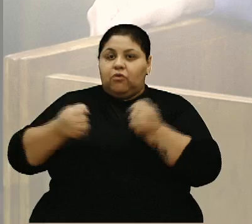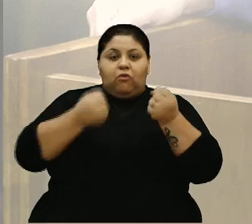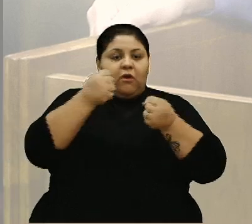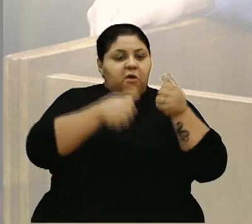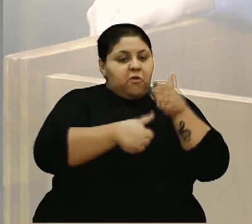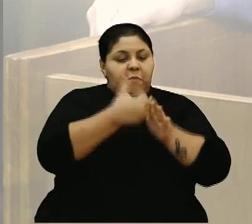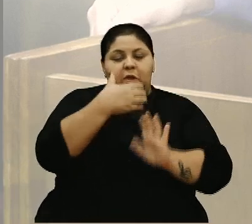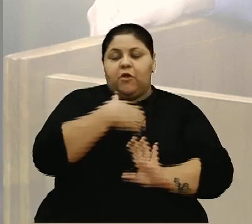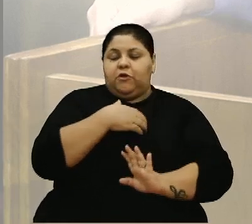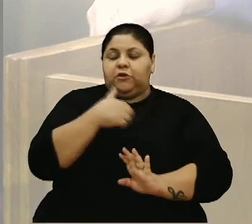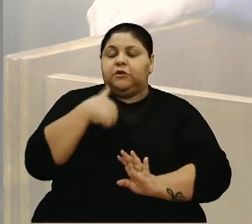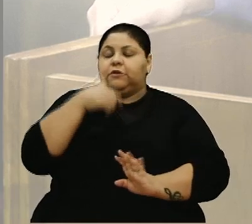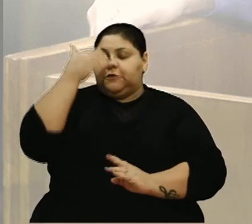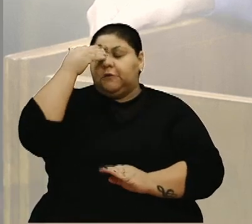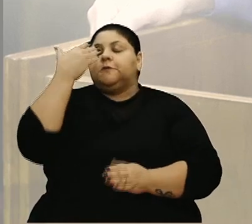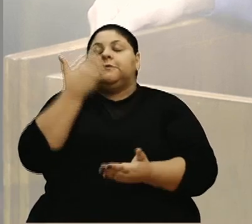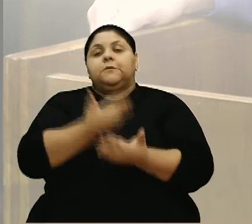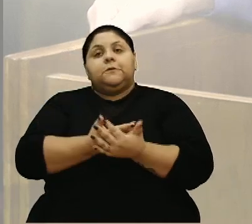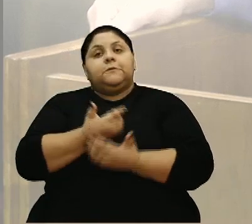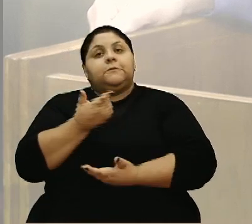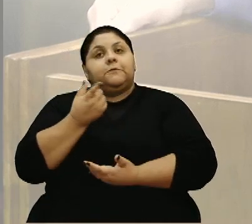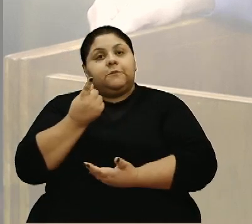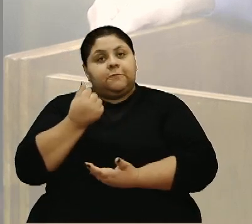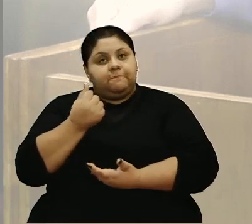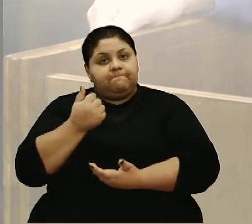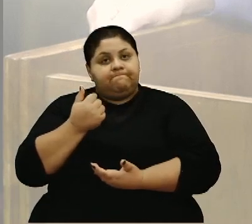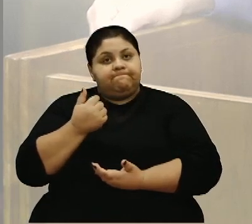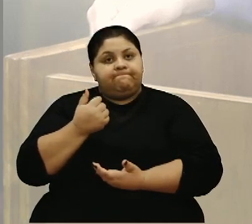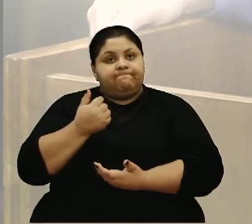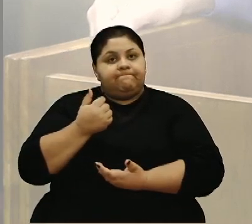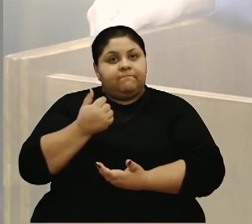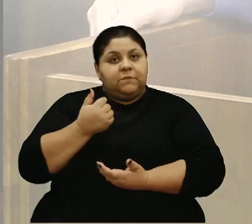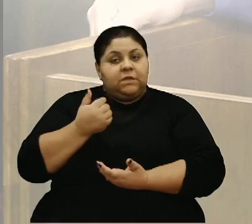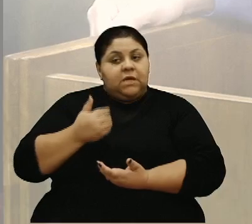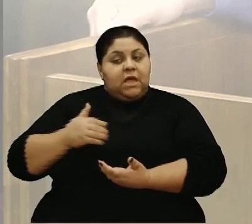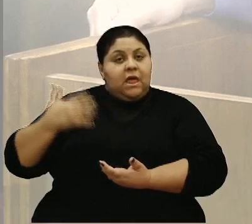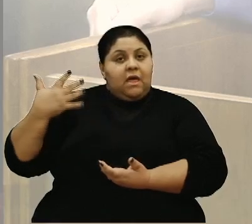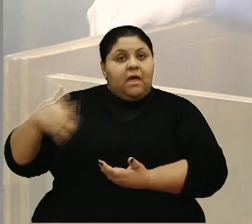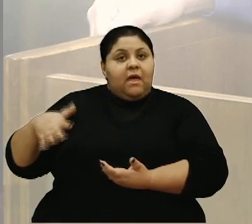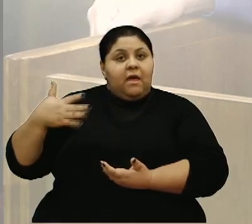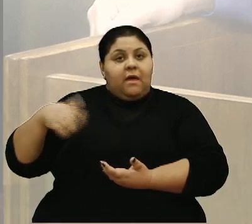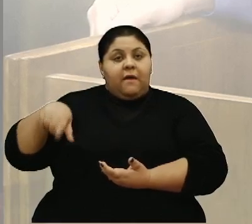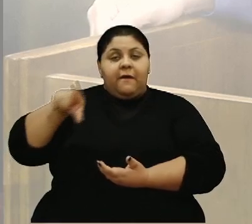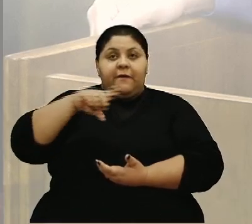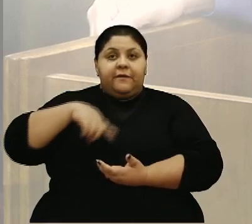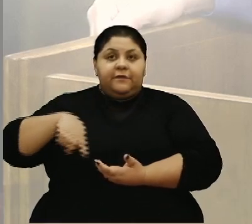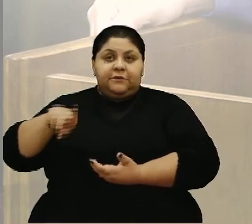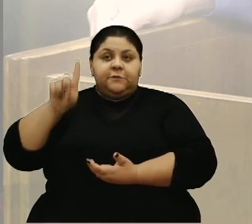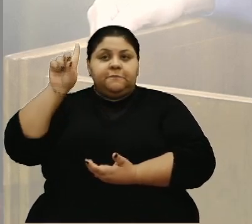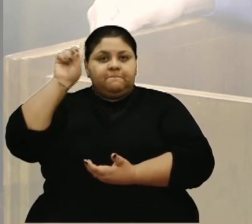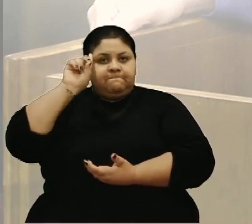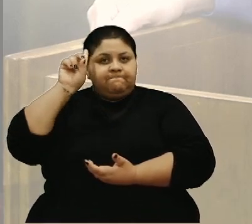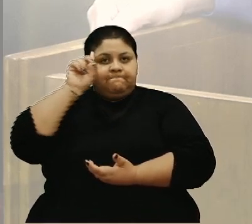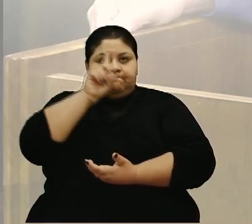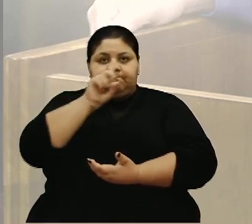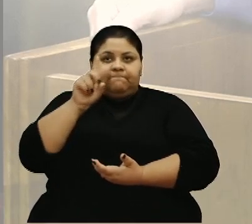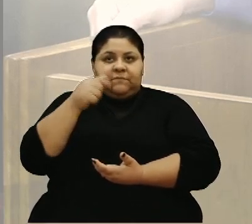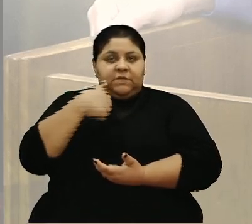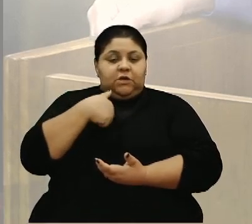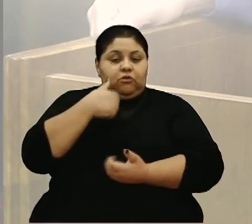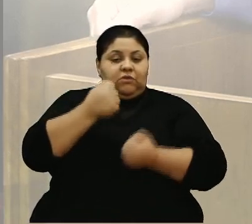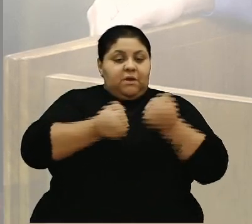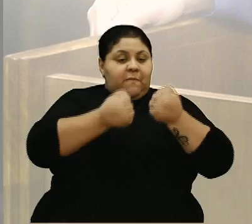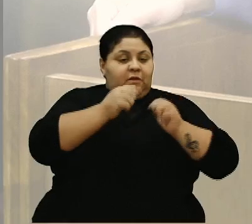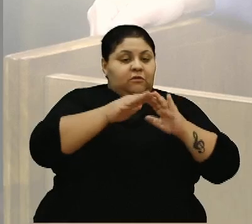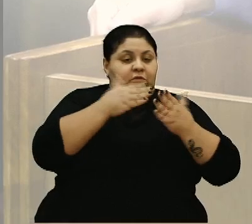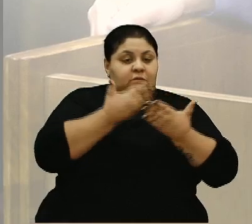E eu tenho certeza que isso, o custo é muito grande. A gente passa isso no dia a dia. Não sou do transporte escolar, mas a